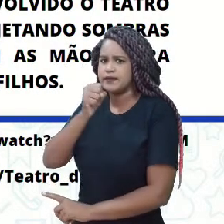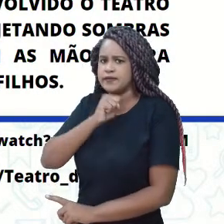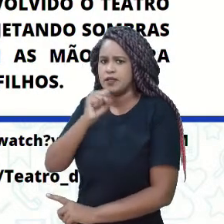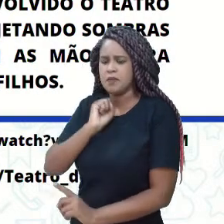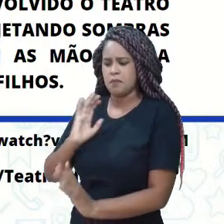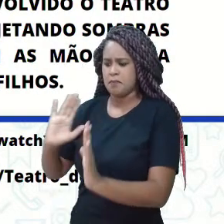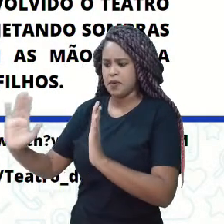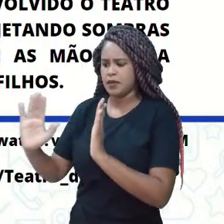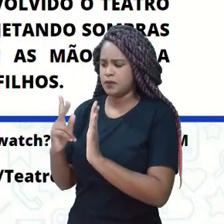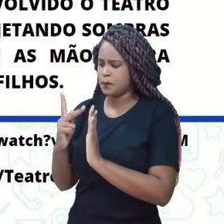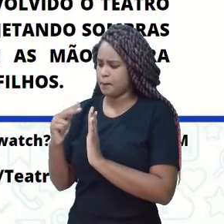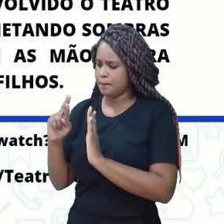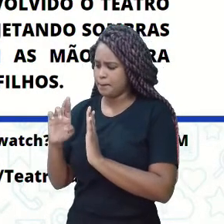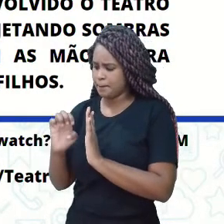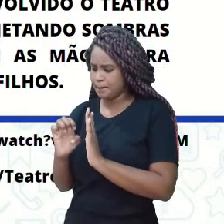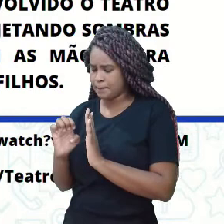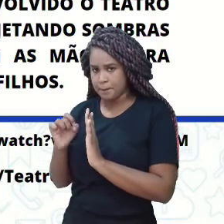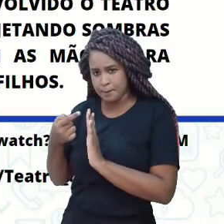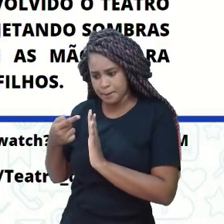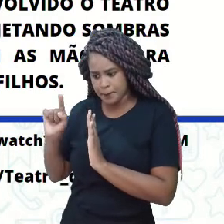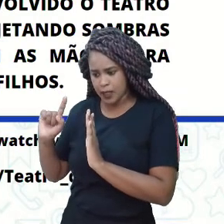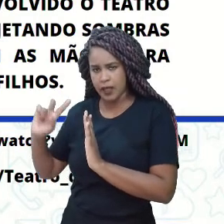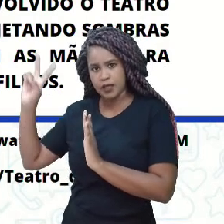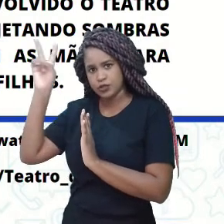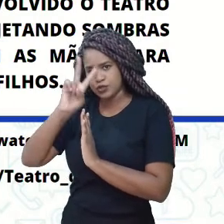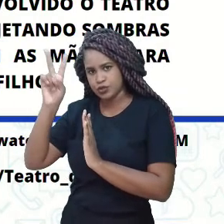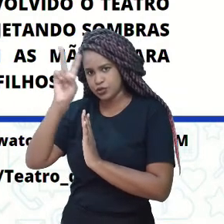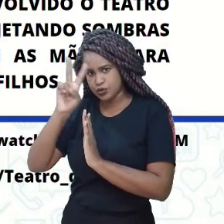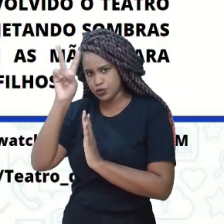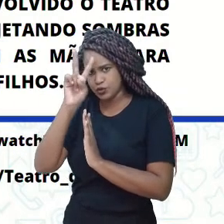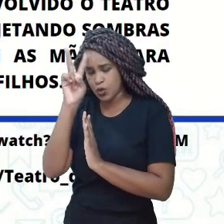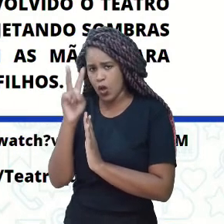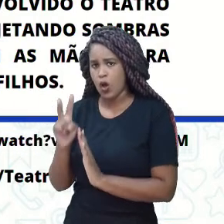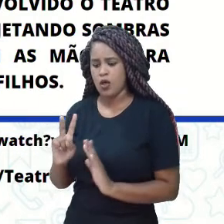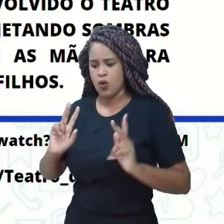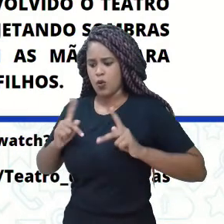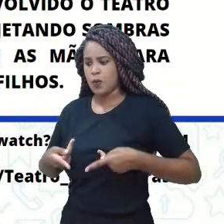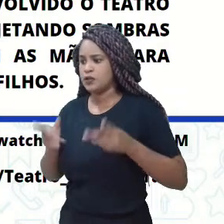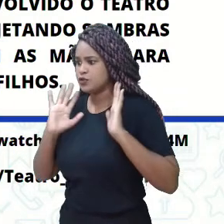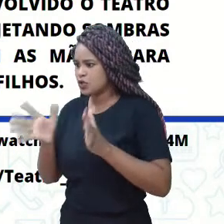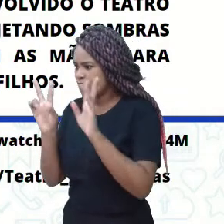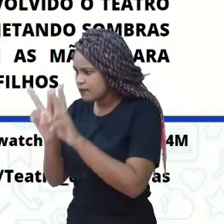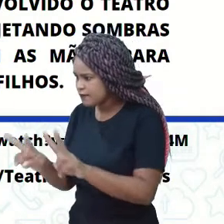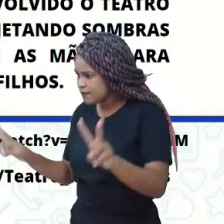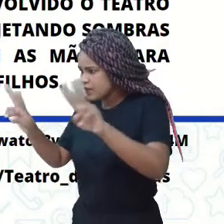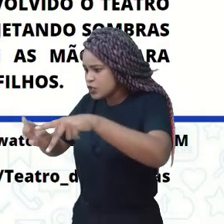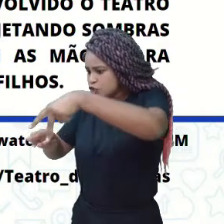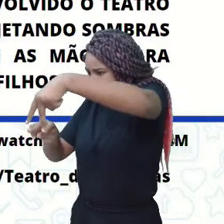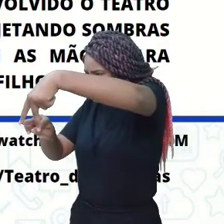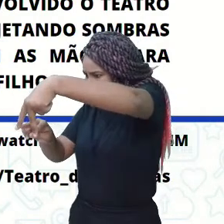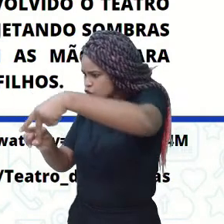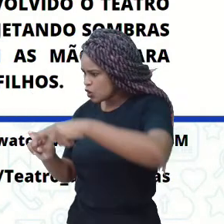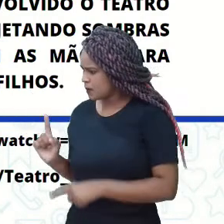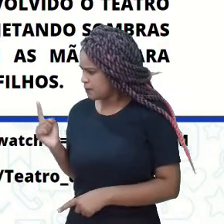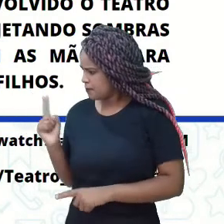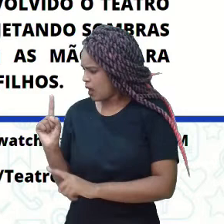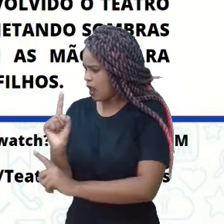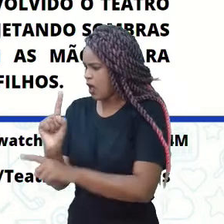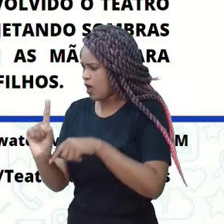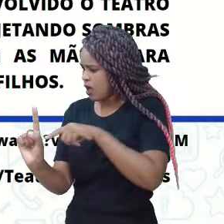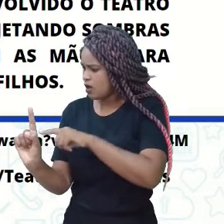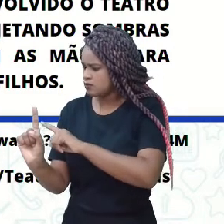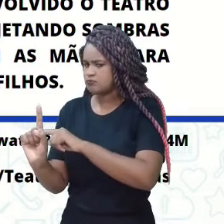período da pré-história, onde os homens já se encantavam com as sombras, né, que eles faziam nas paredes